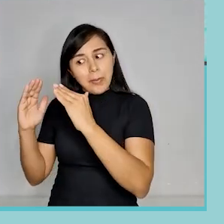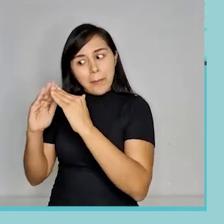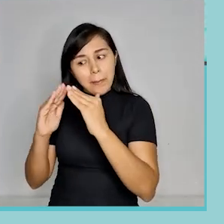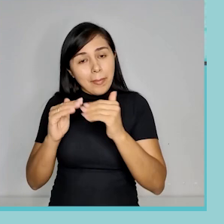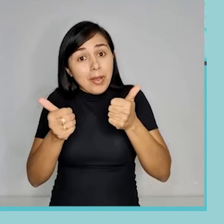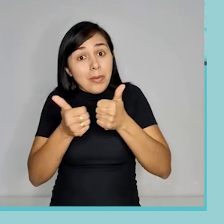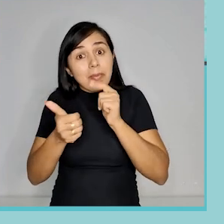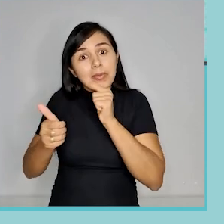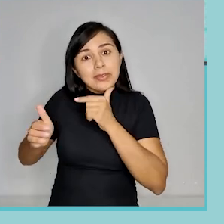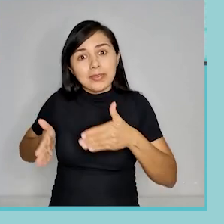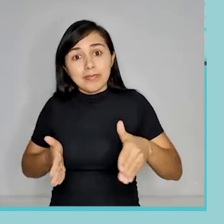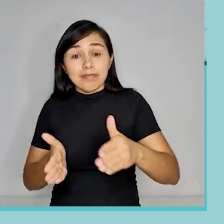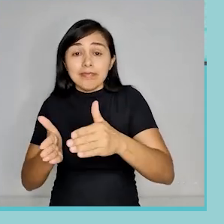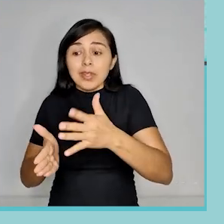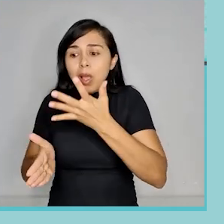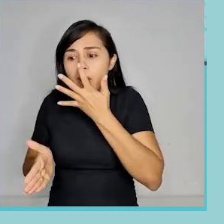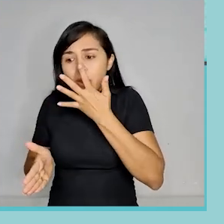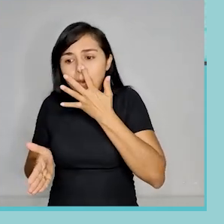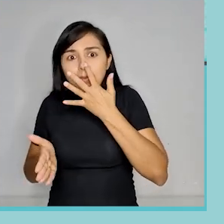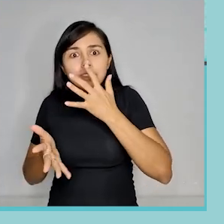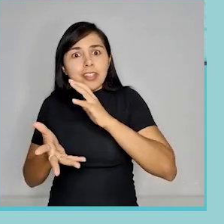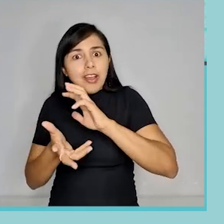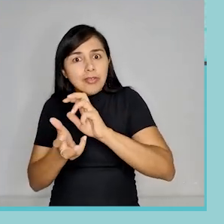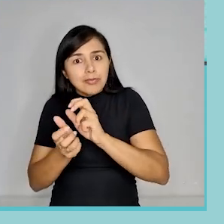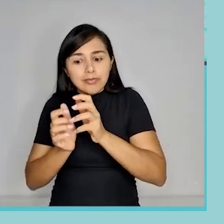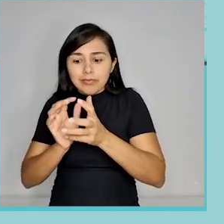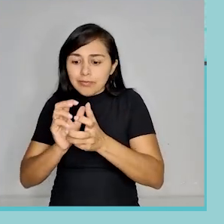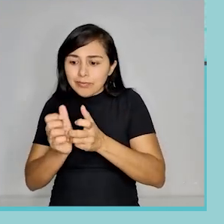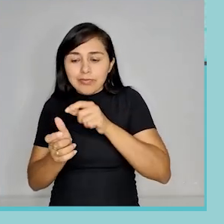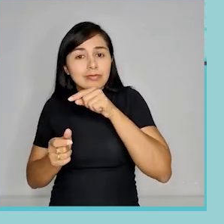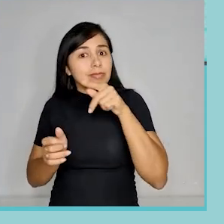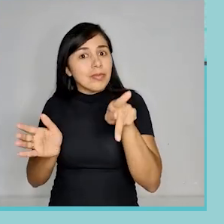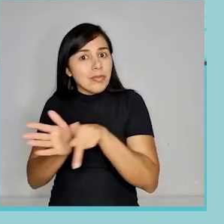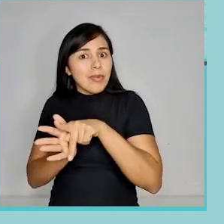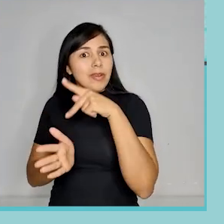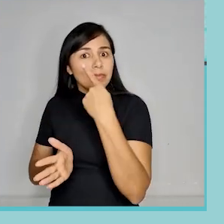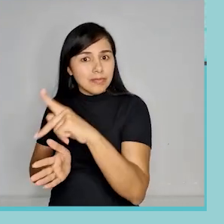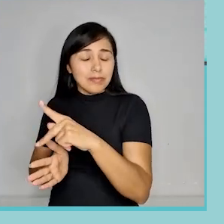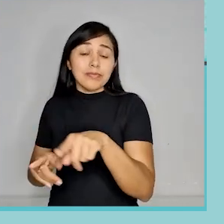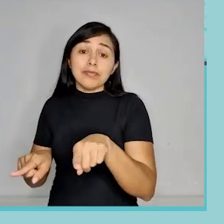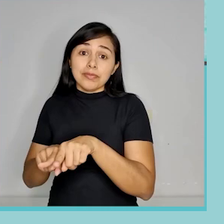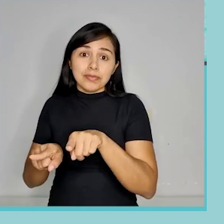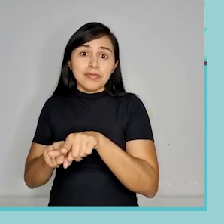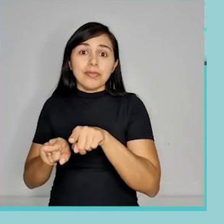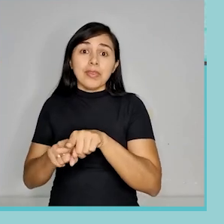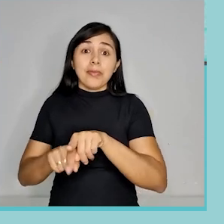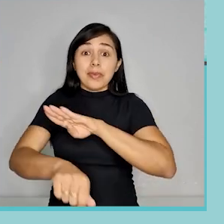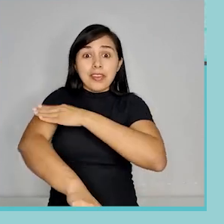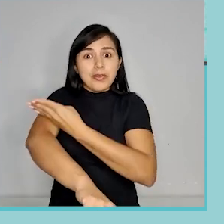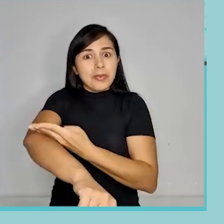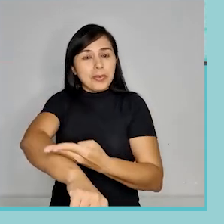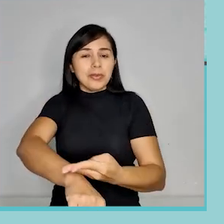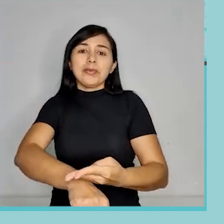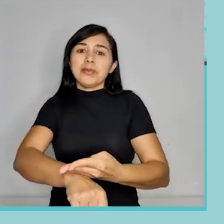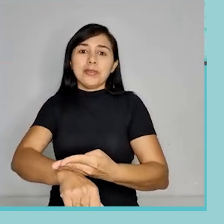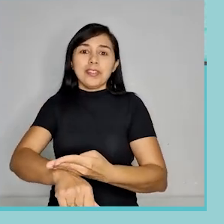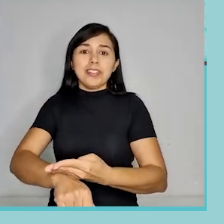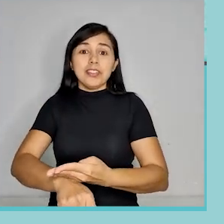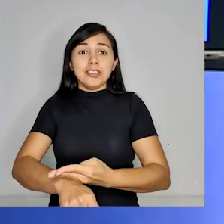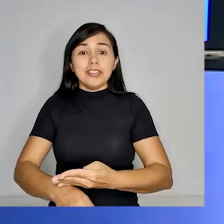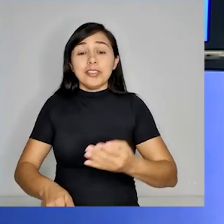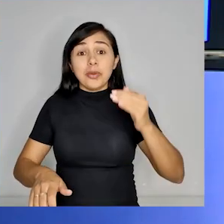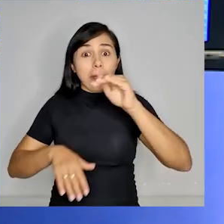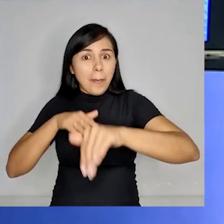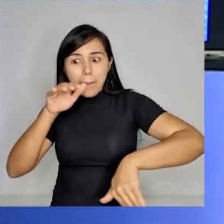por eles e alguns de seus costumes, como se banhar nos rios e baías, onde também praticam a